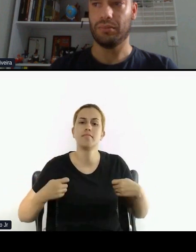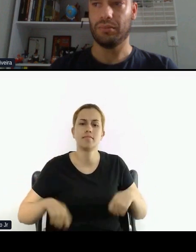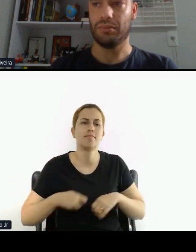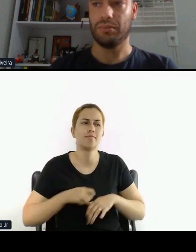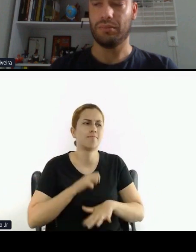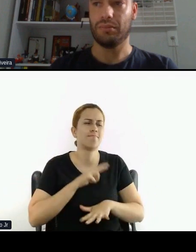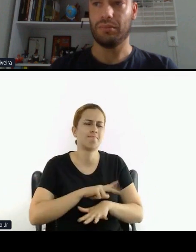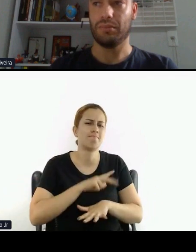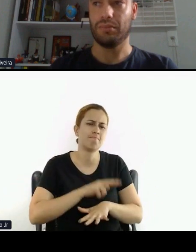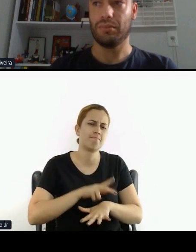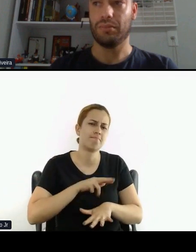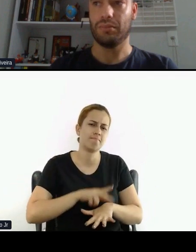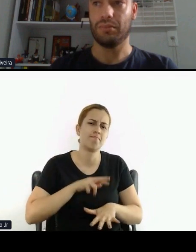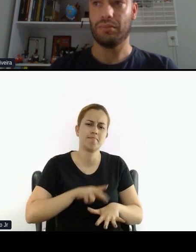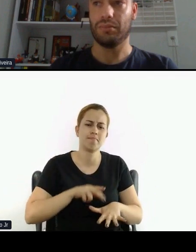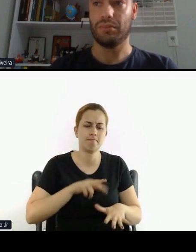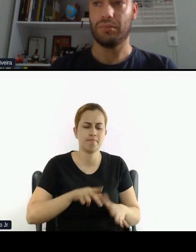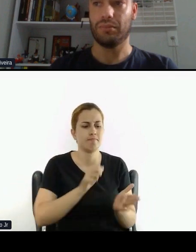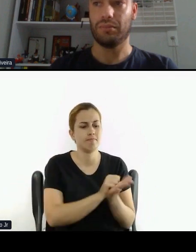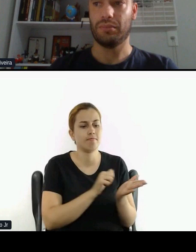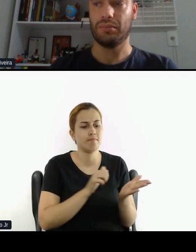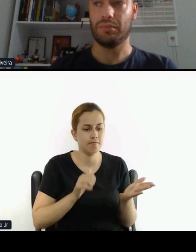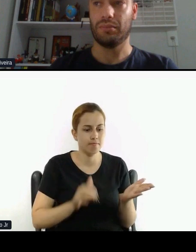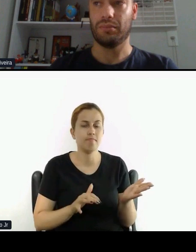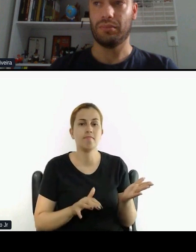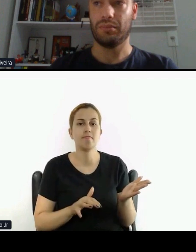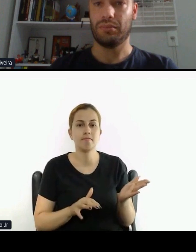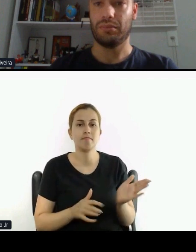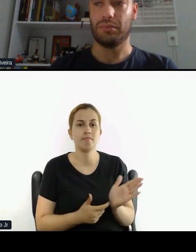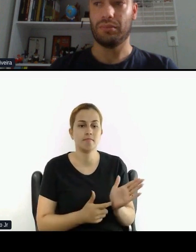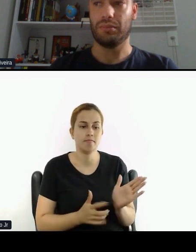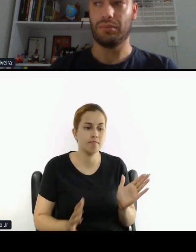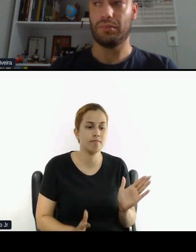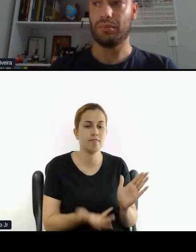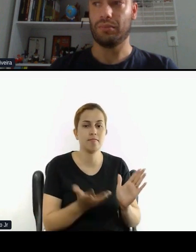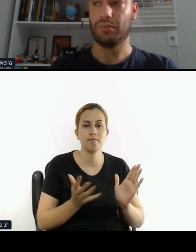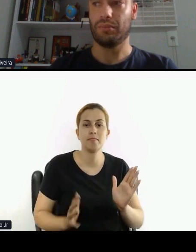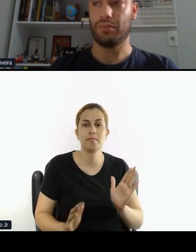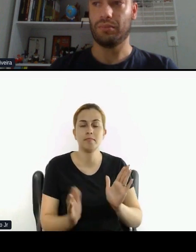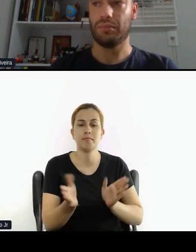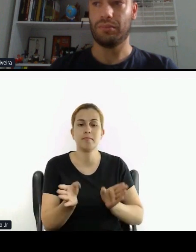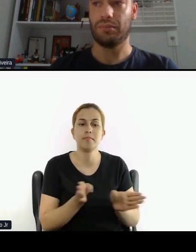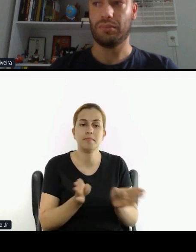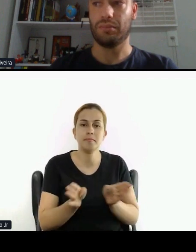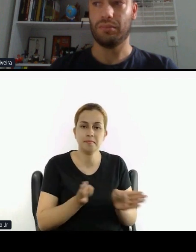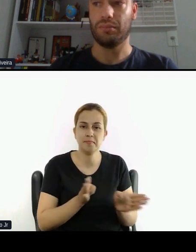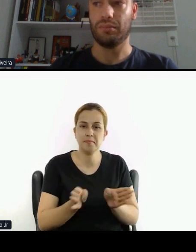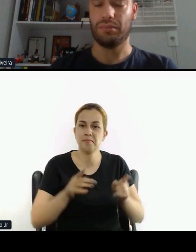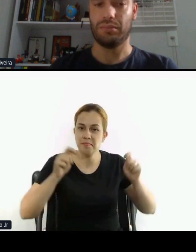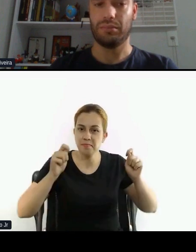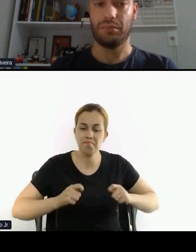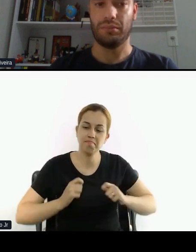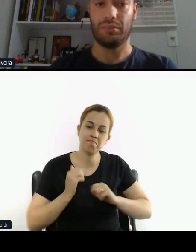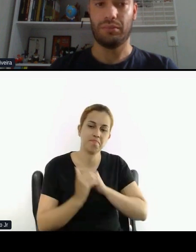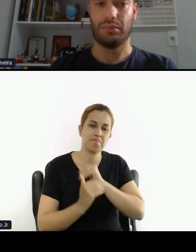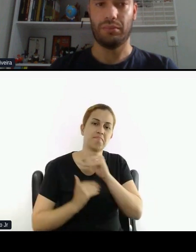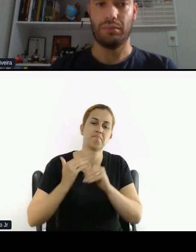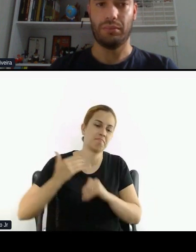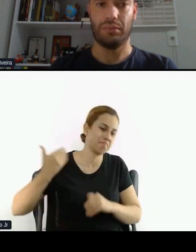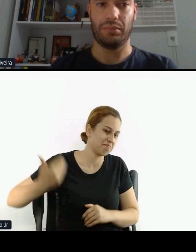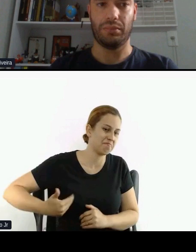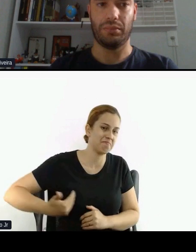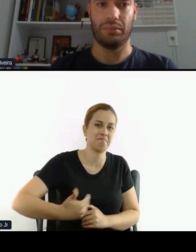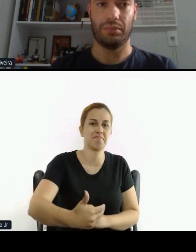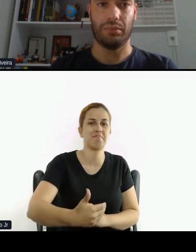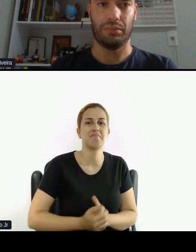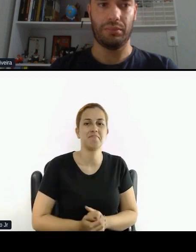de atividades, ações que façam com que essa acessibilidade possa evoluir ao longo do tempo, né? É